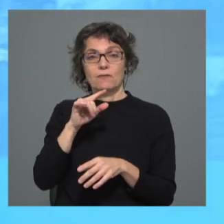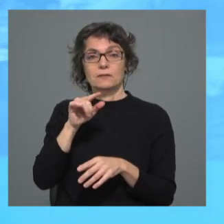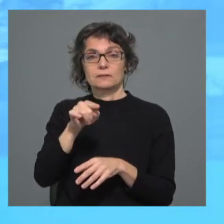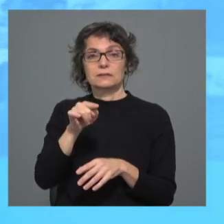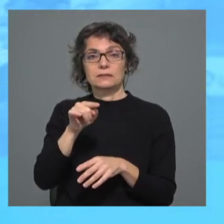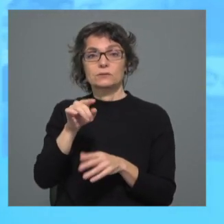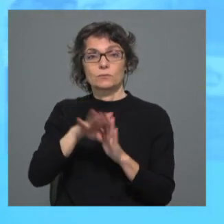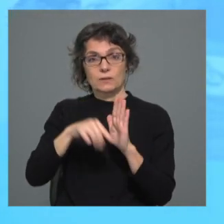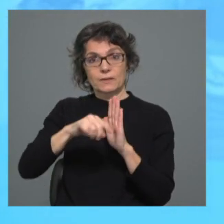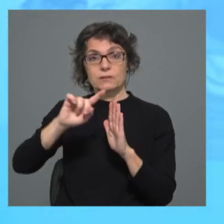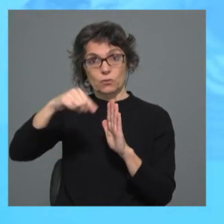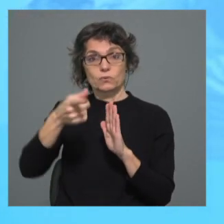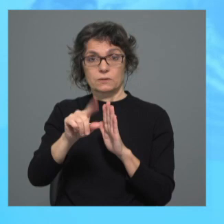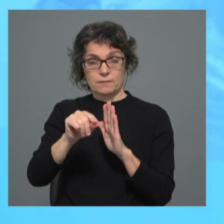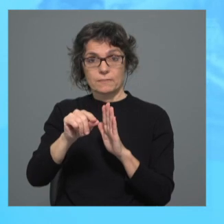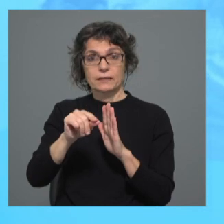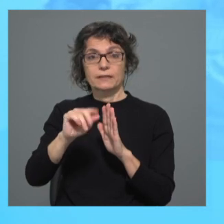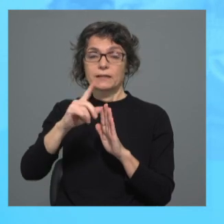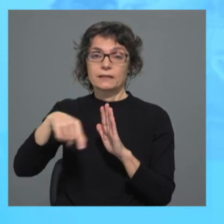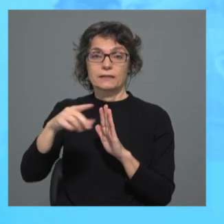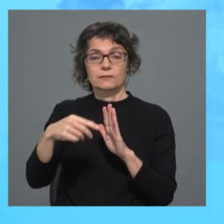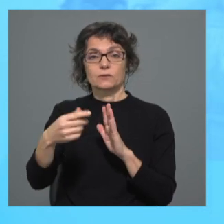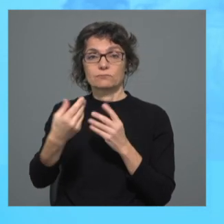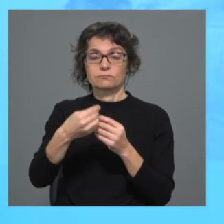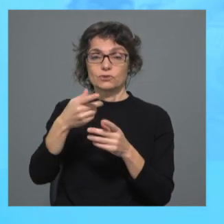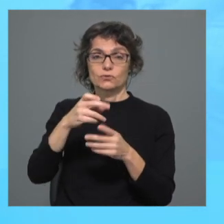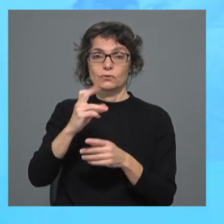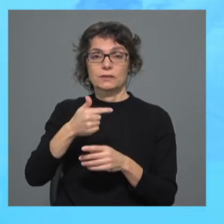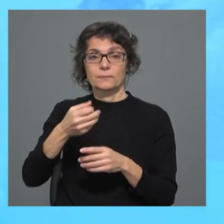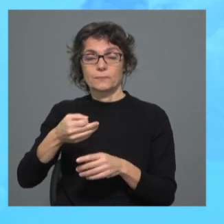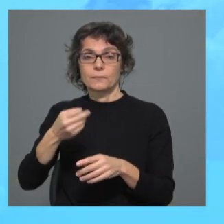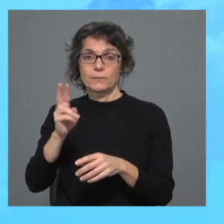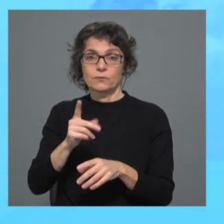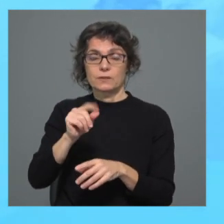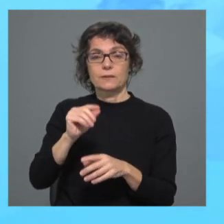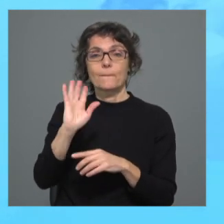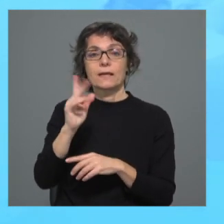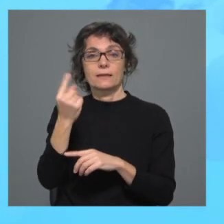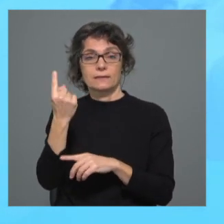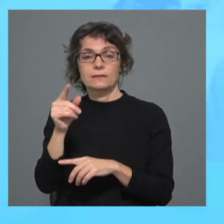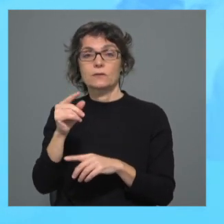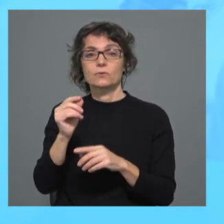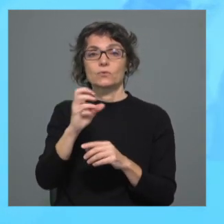os programas que partilhamos consigo, seja aqui na RTP2, como também na Antena 1, em